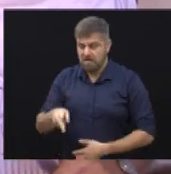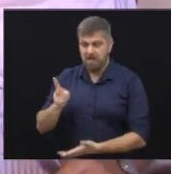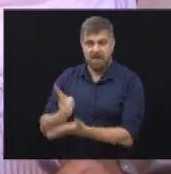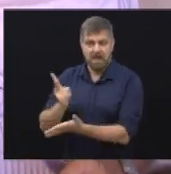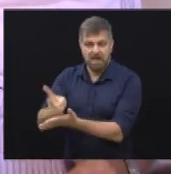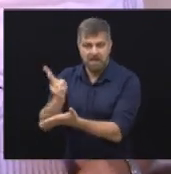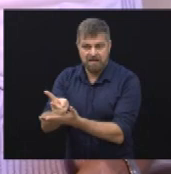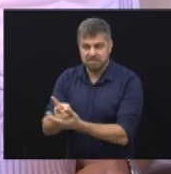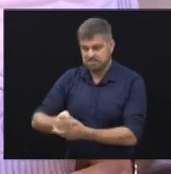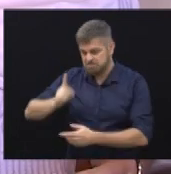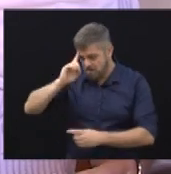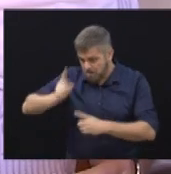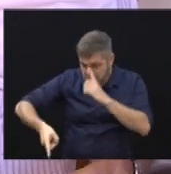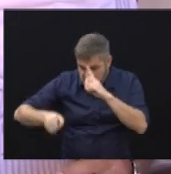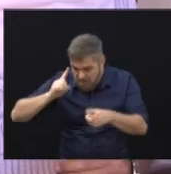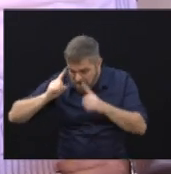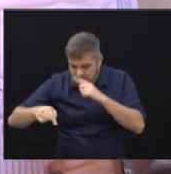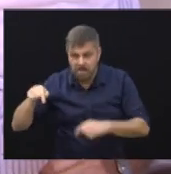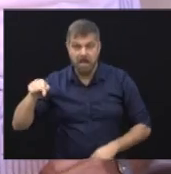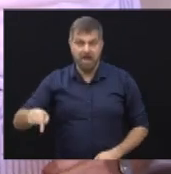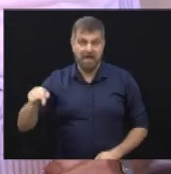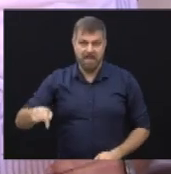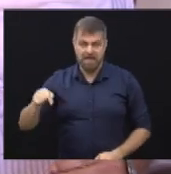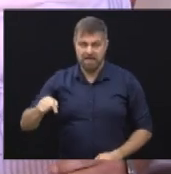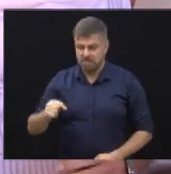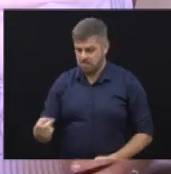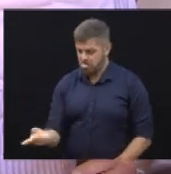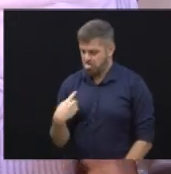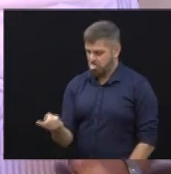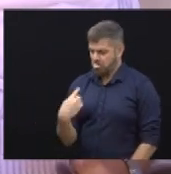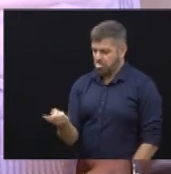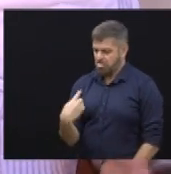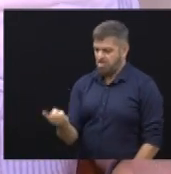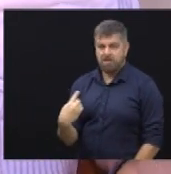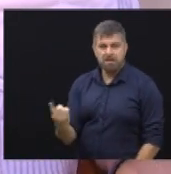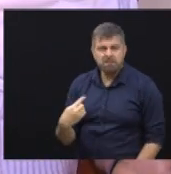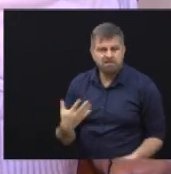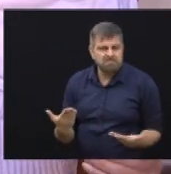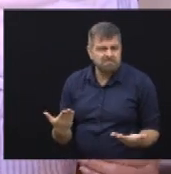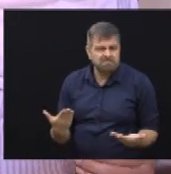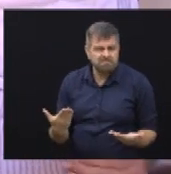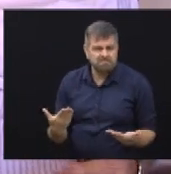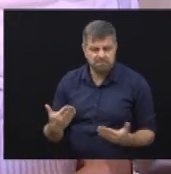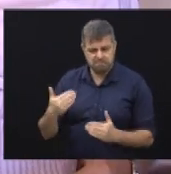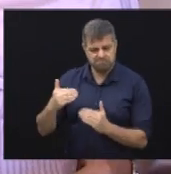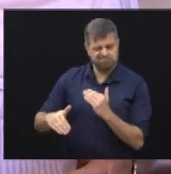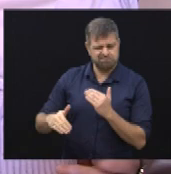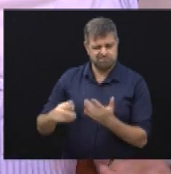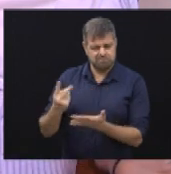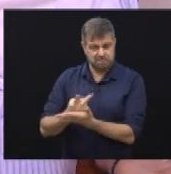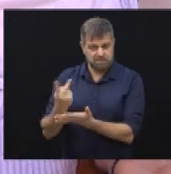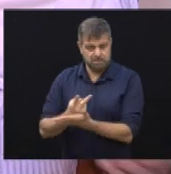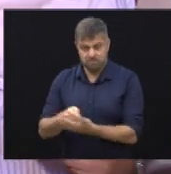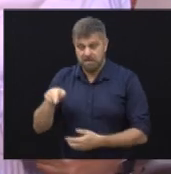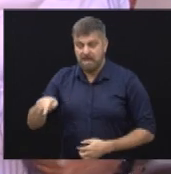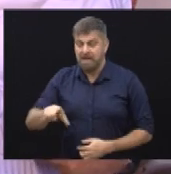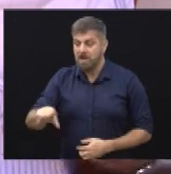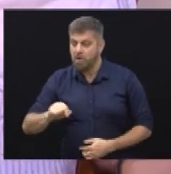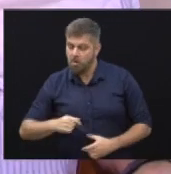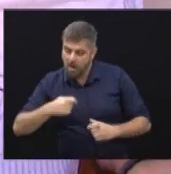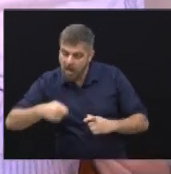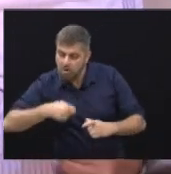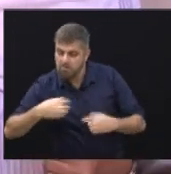ela sempre é ela que escolhe tudo, né? Como se ela tivesse condições para isso, né? Então, a criança diz o que